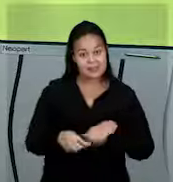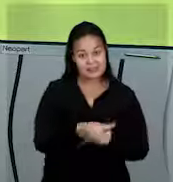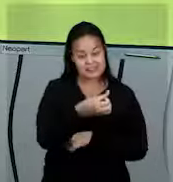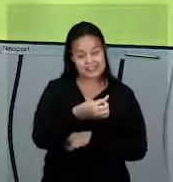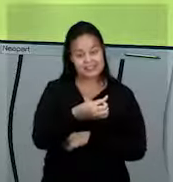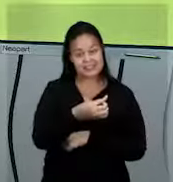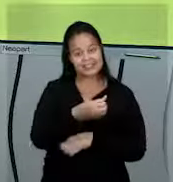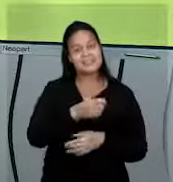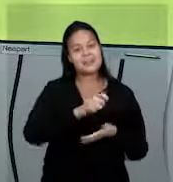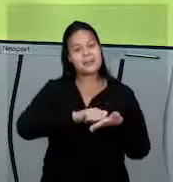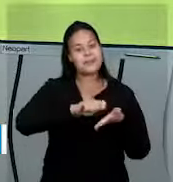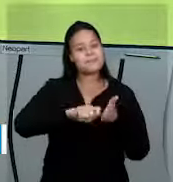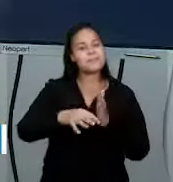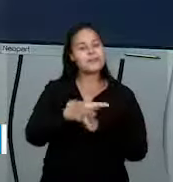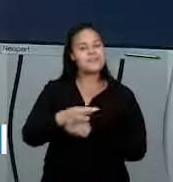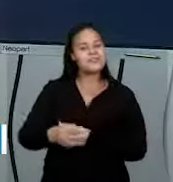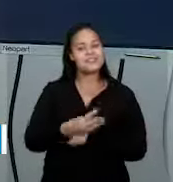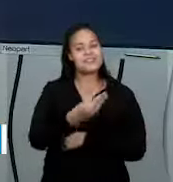ensino médio.